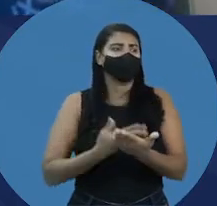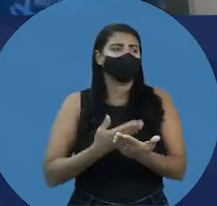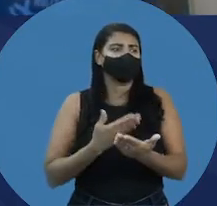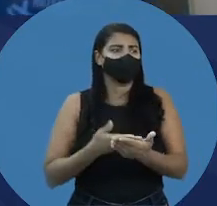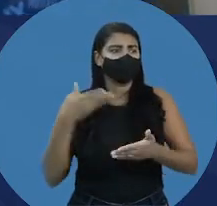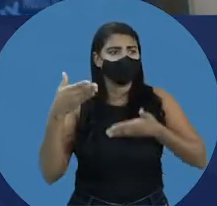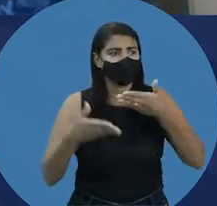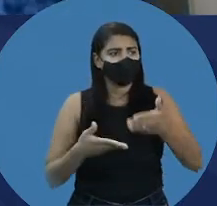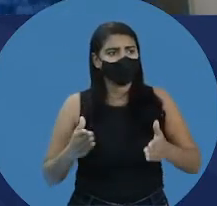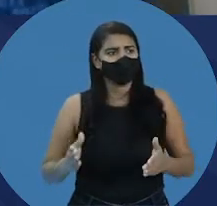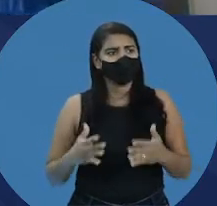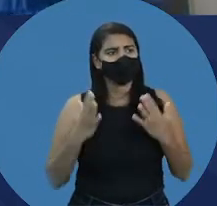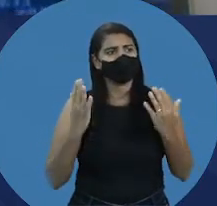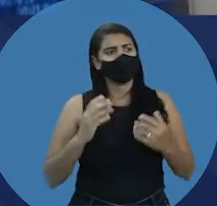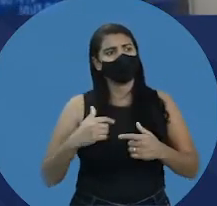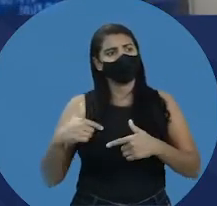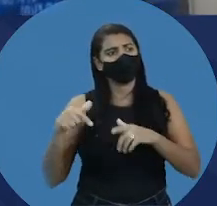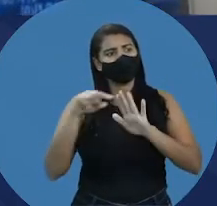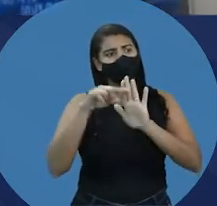brilhante trabalho. Tá?